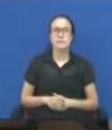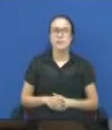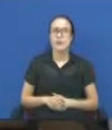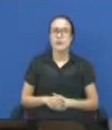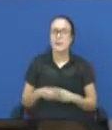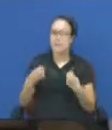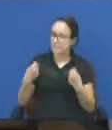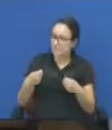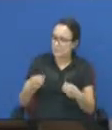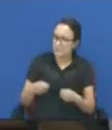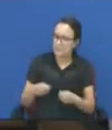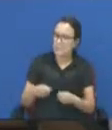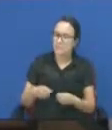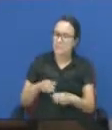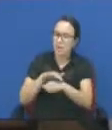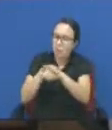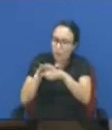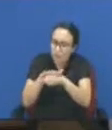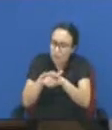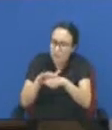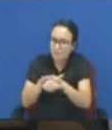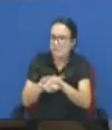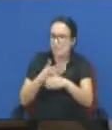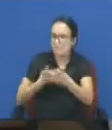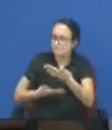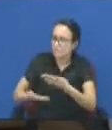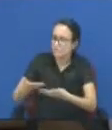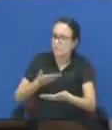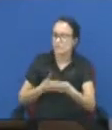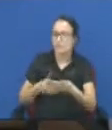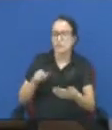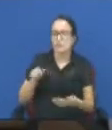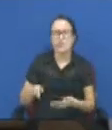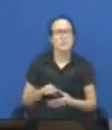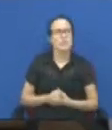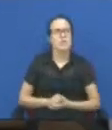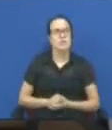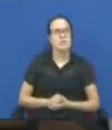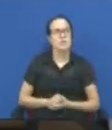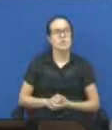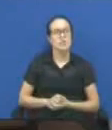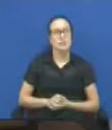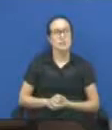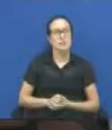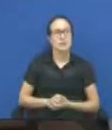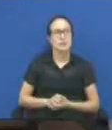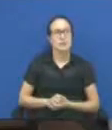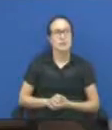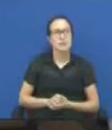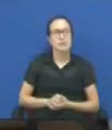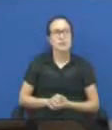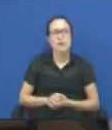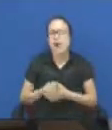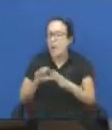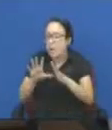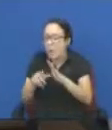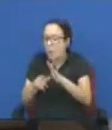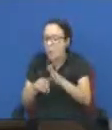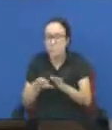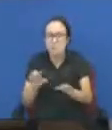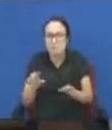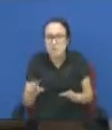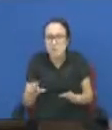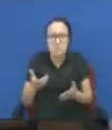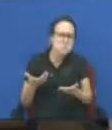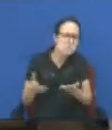dose da medida socioeducativa tem que ser compatível com o delito cometido. Aí o menino cometeu um pequeno delito, vereadores, você